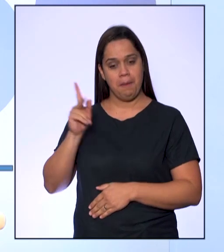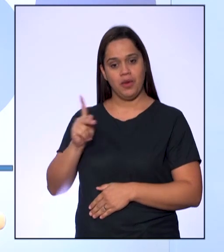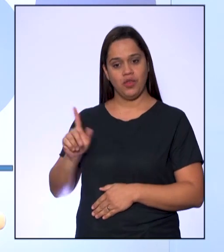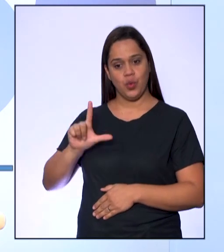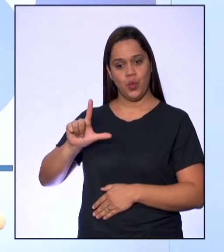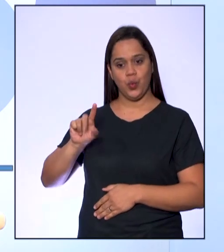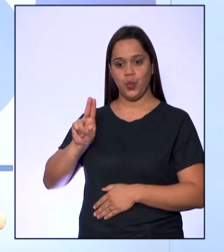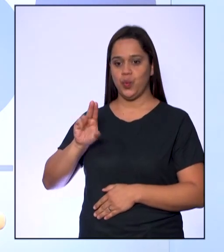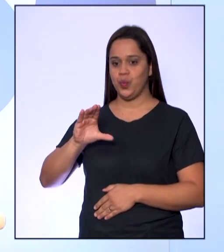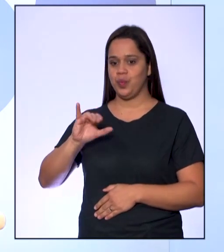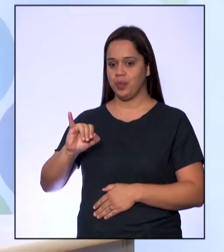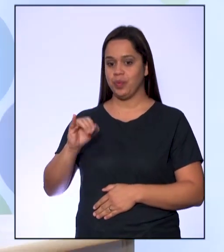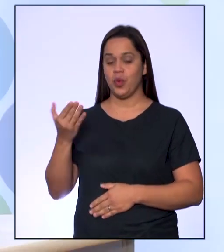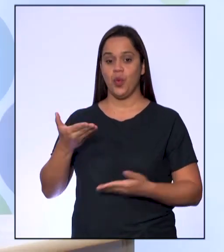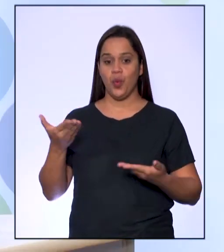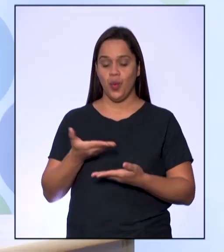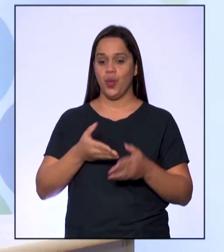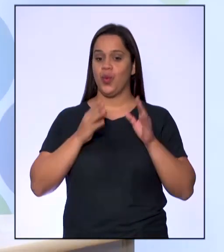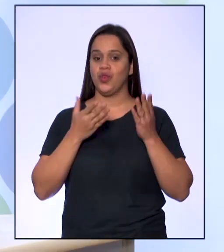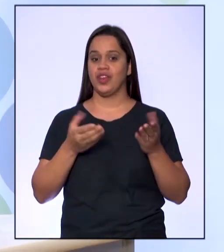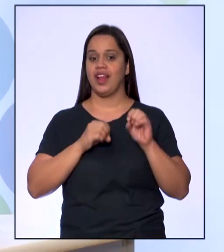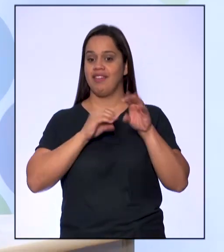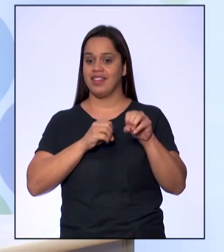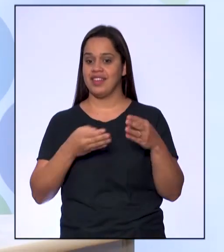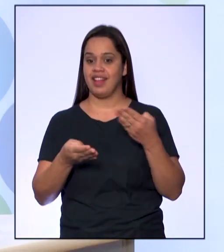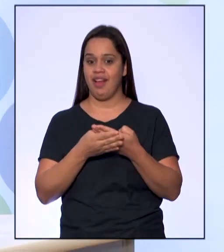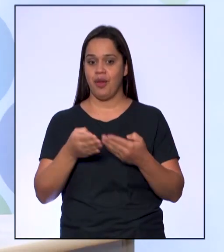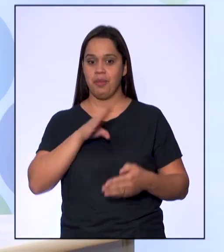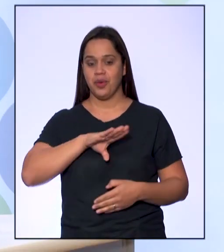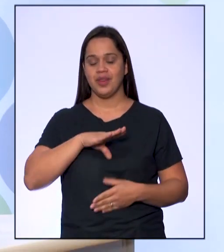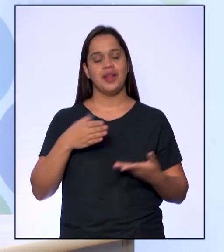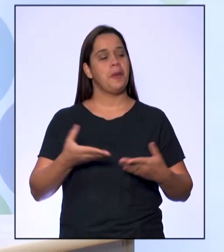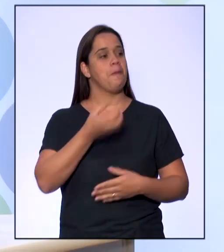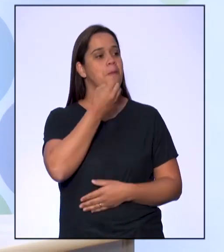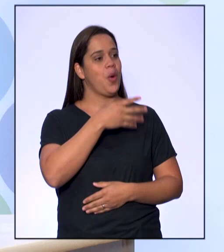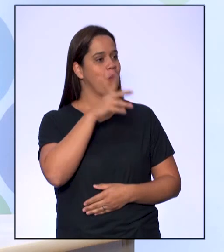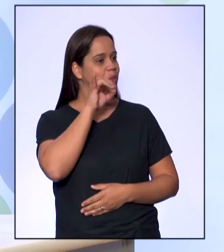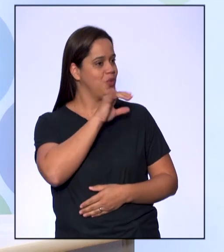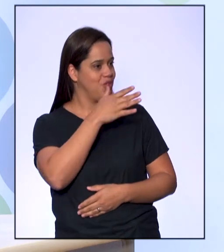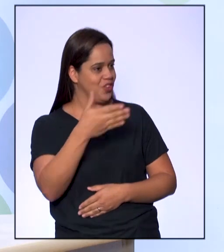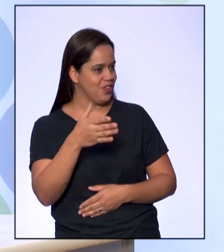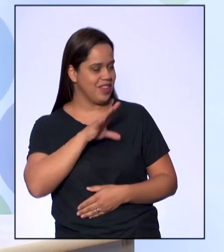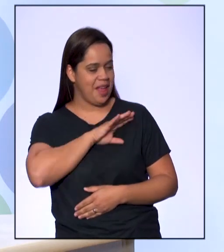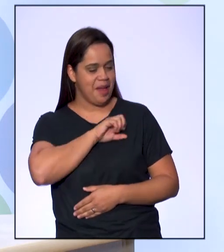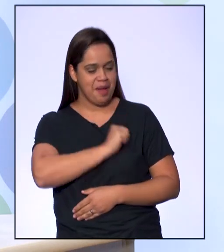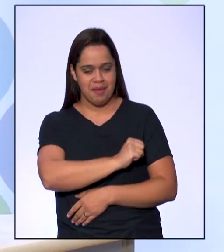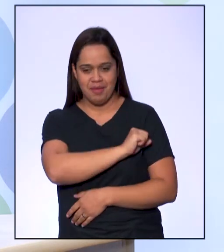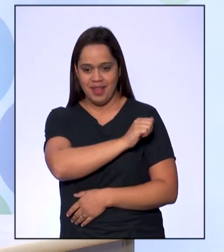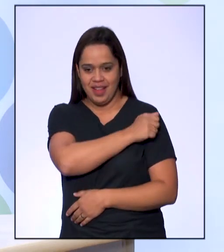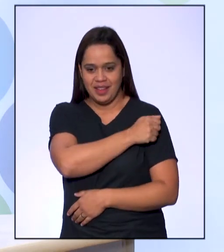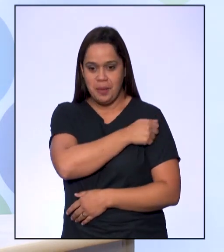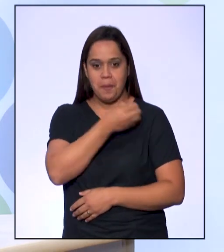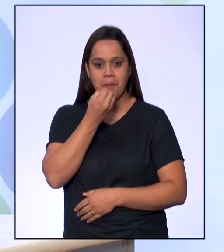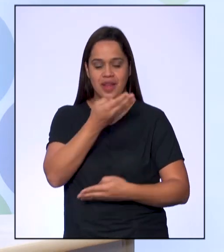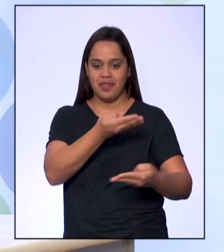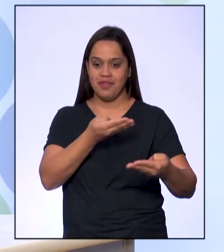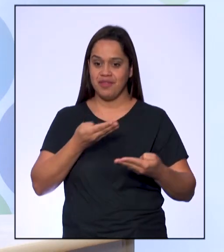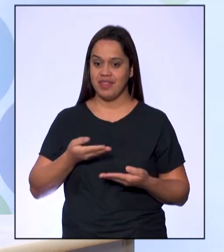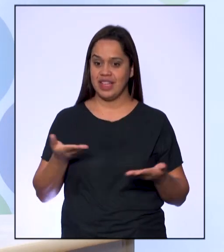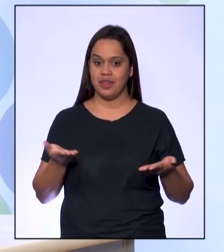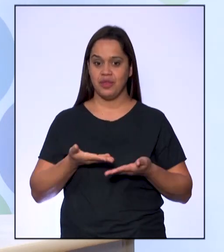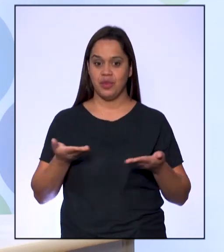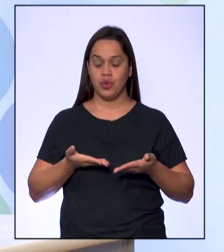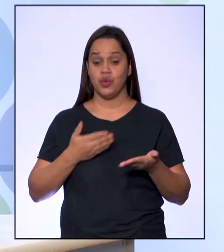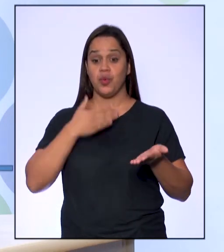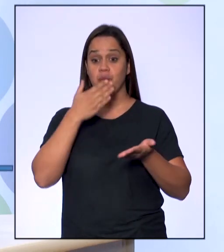Lucy, ela que vai comandar a aula de hoje. Bom dia, professora Lucy. Bom dia, queridos alunos, sejam todos bem-vindos e